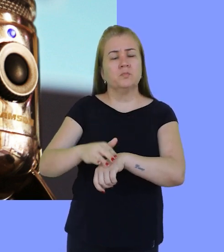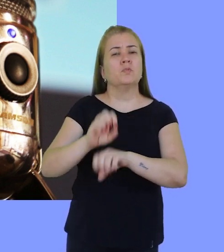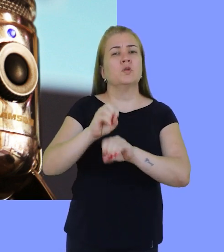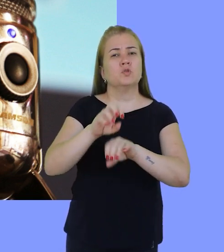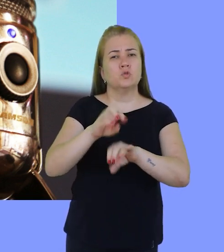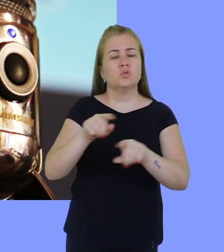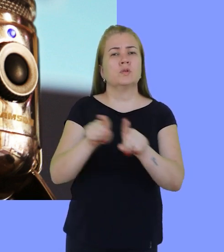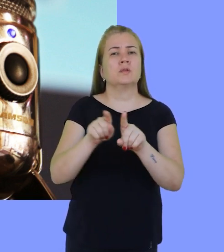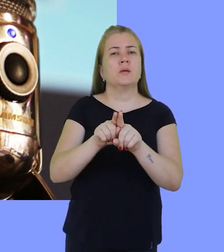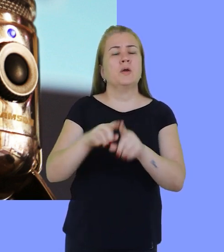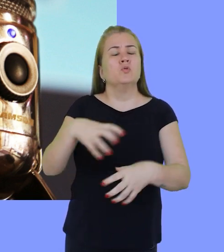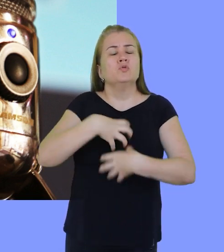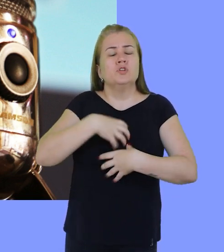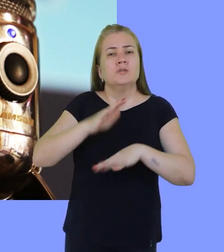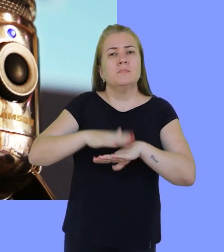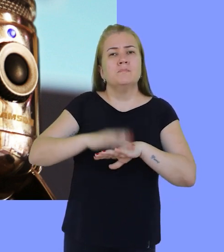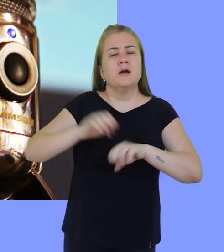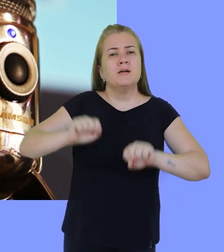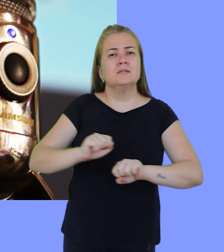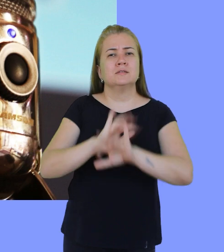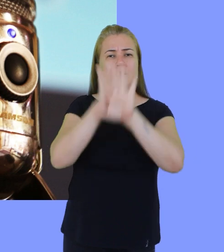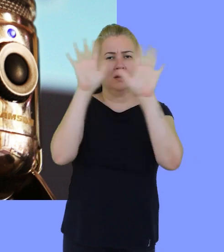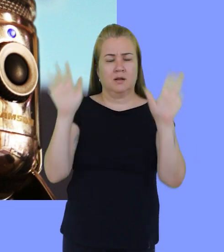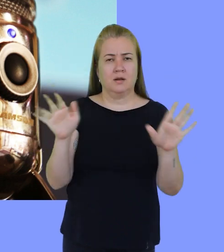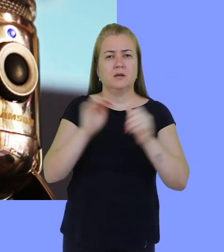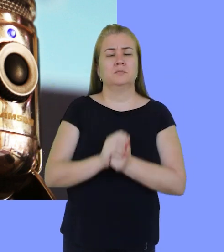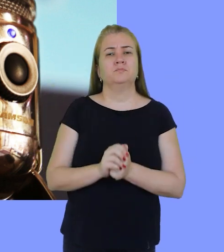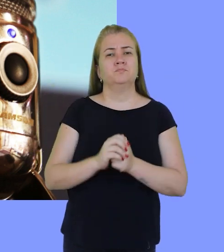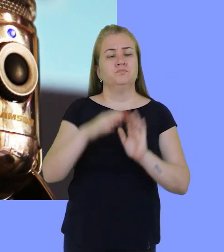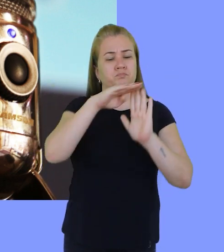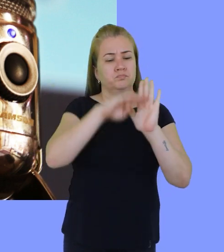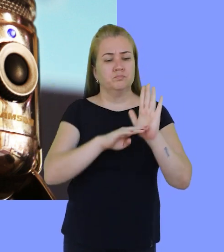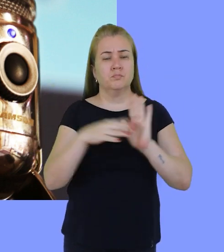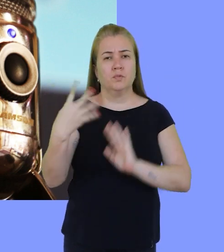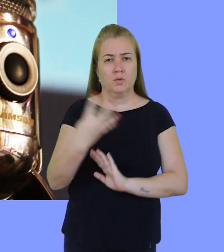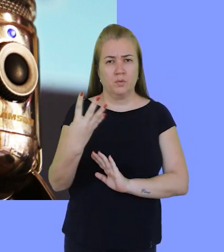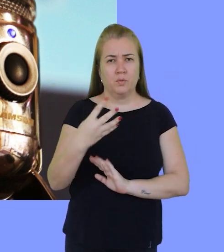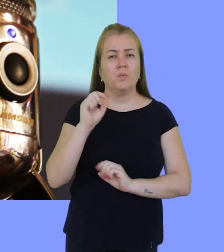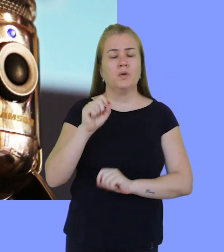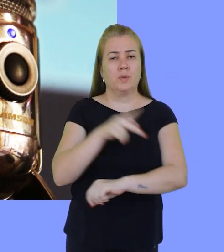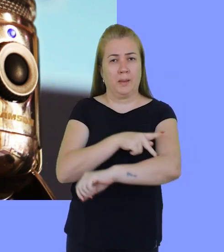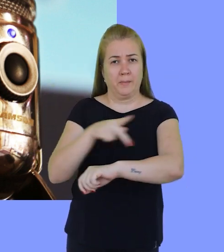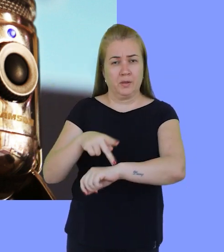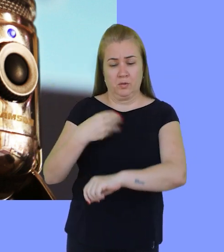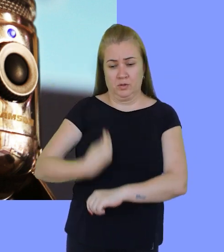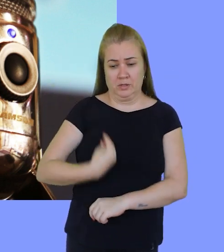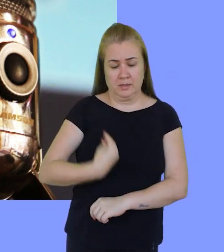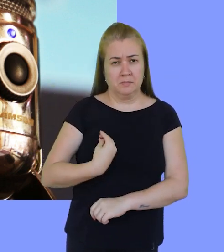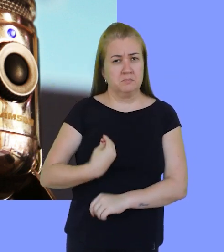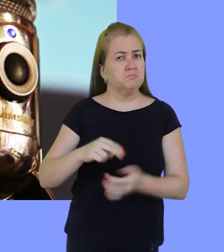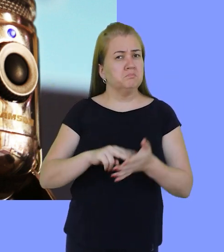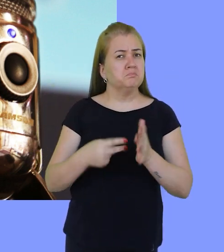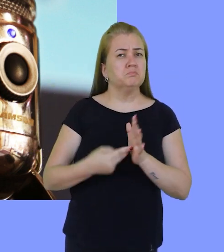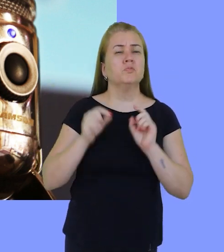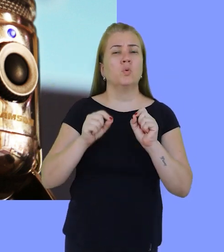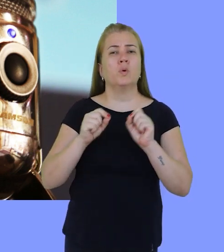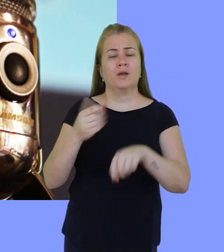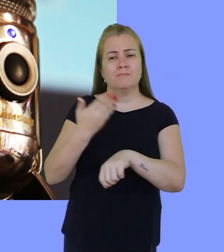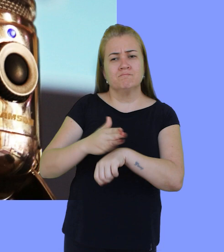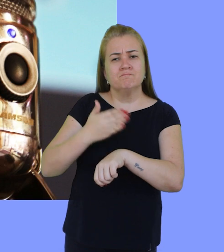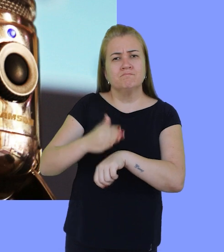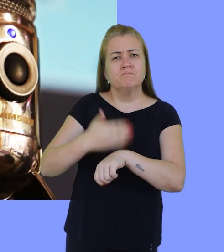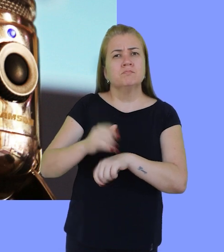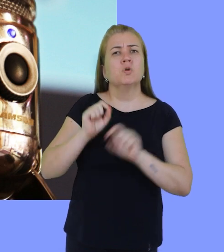sua concepção mais ampla. Quarto princípio, pedagogia da presença. É um